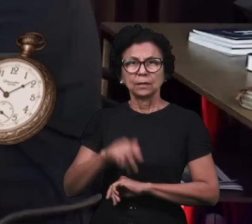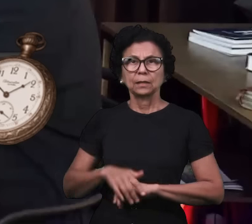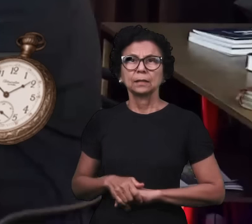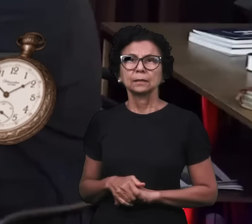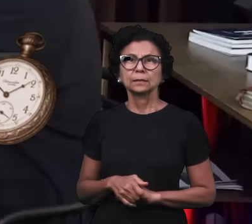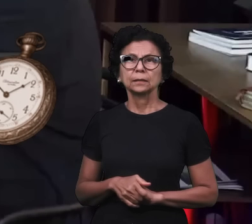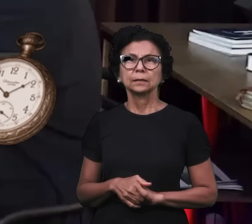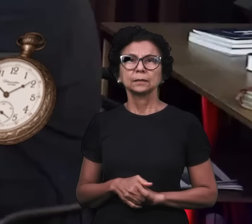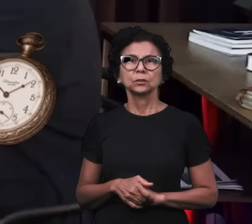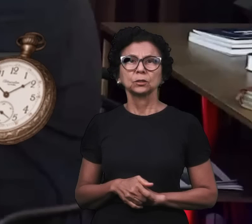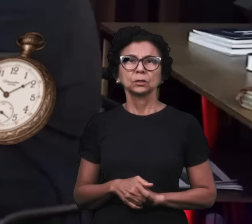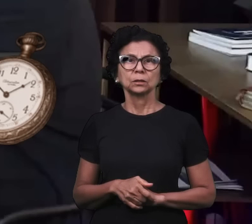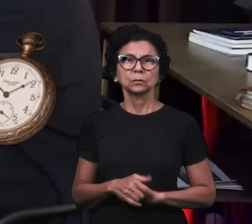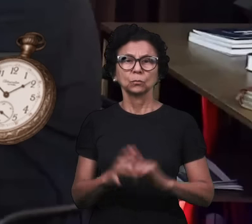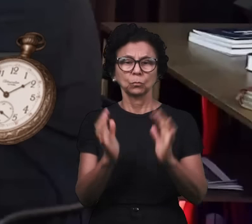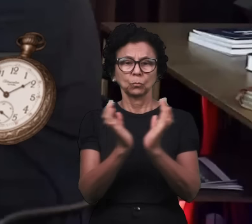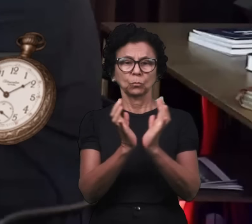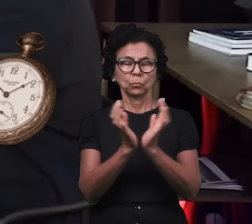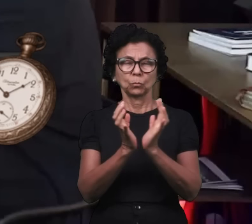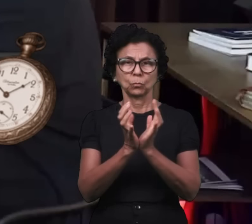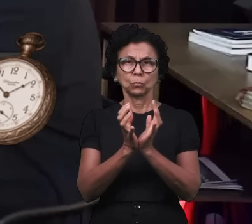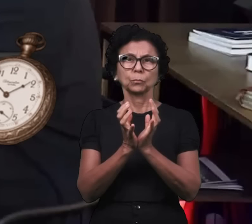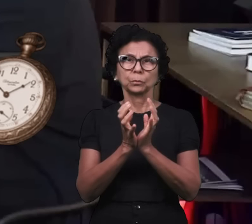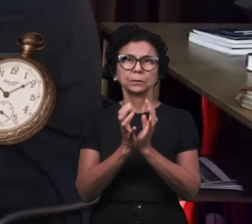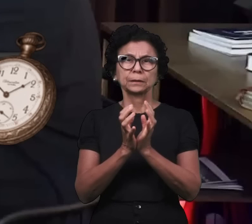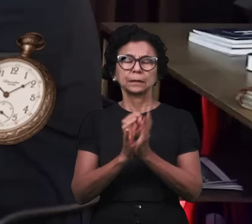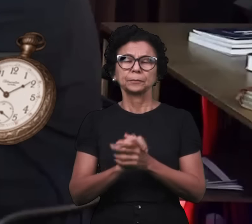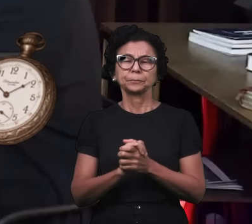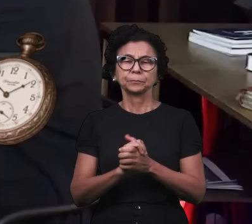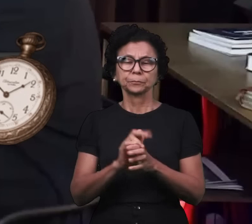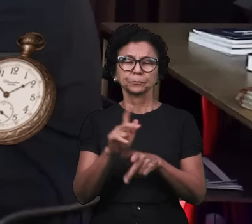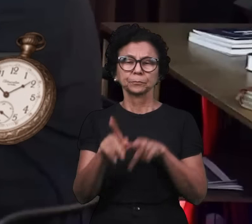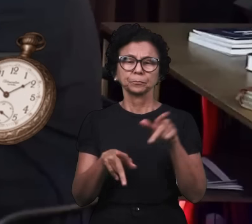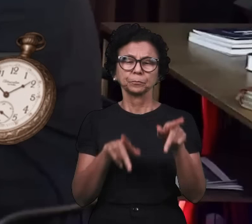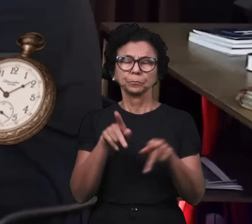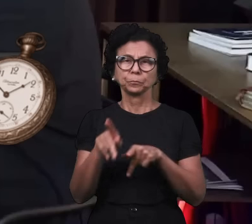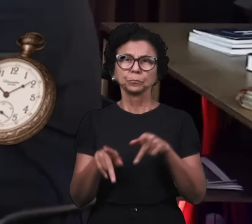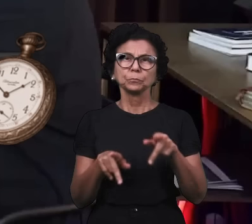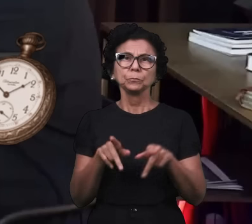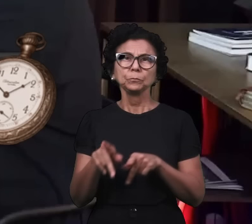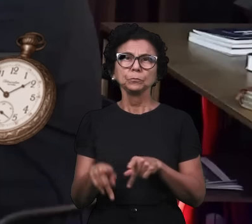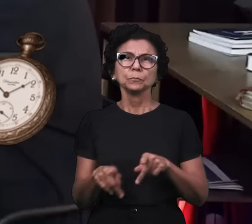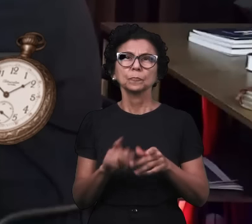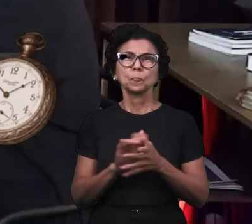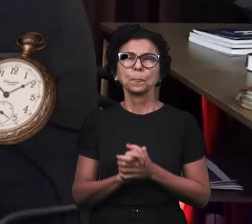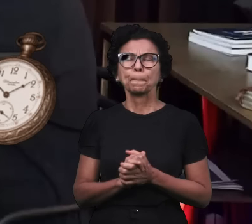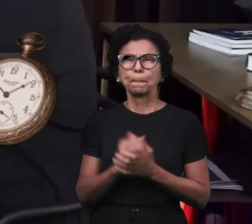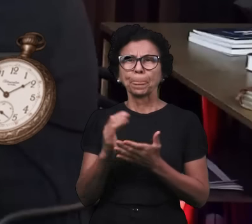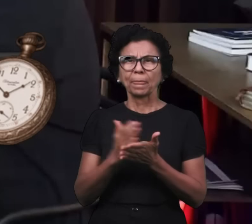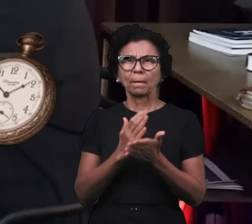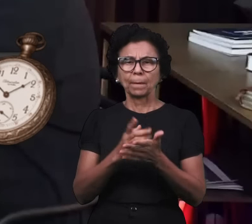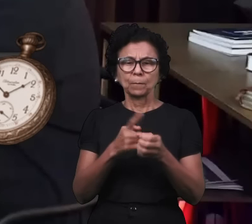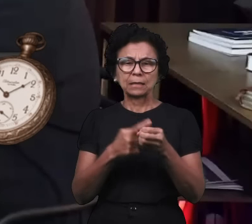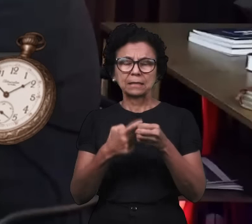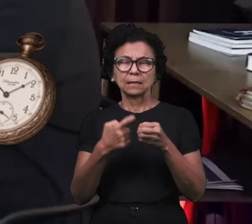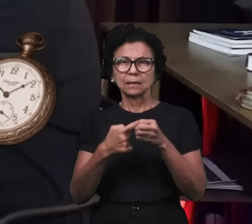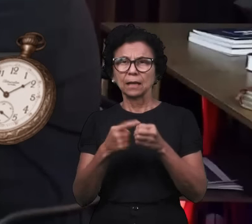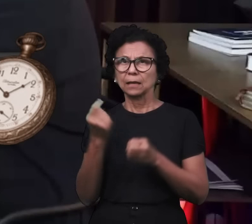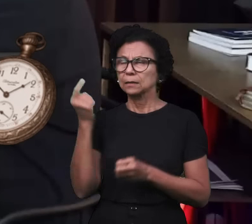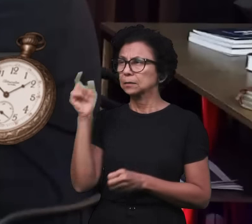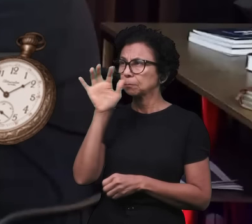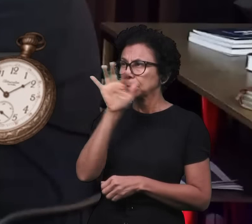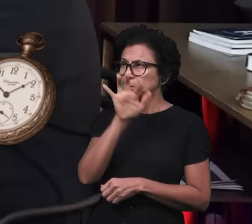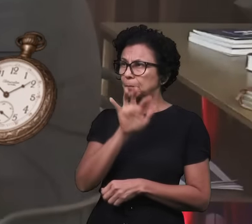né? A palavra traz sobre Piairote, Baal-Zephon, cidades ali, armazém no